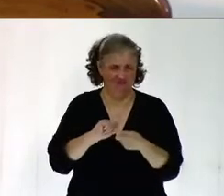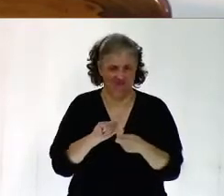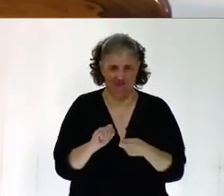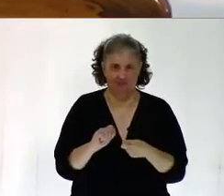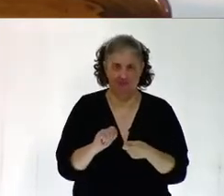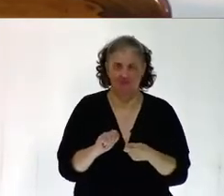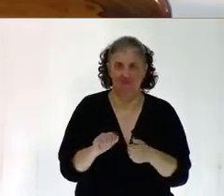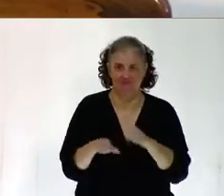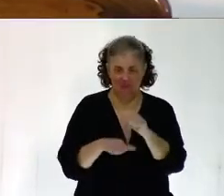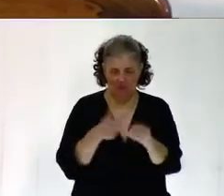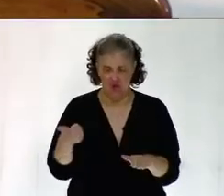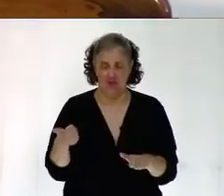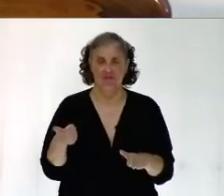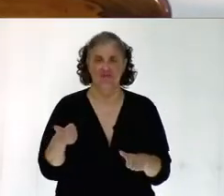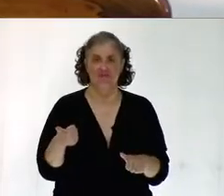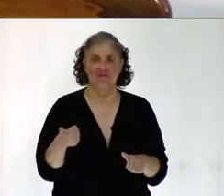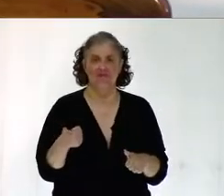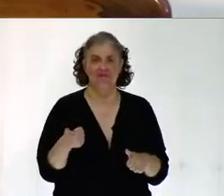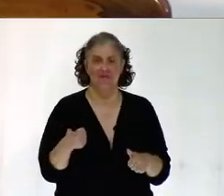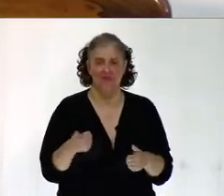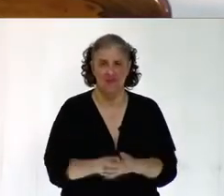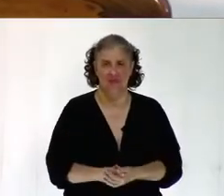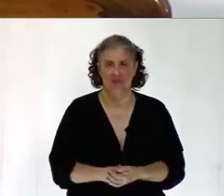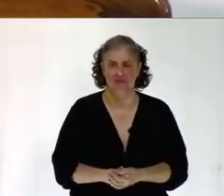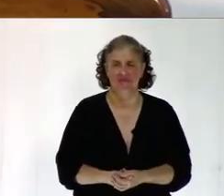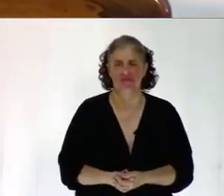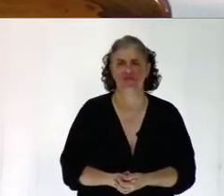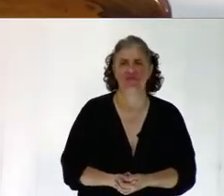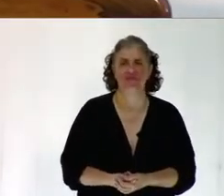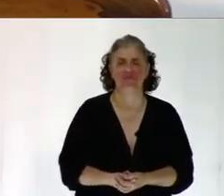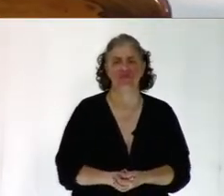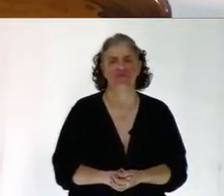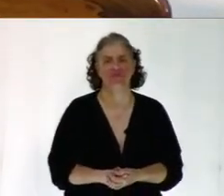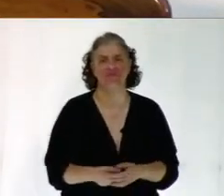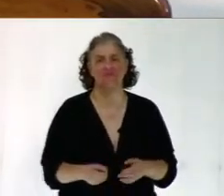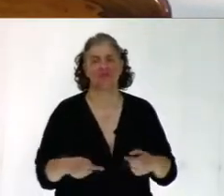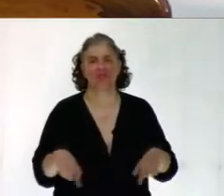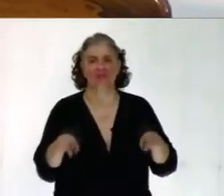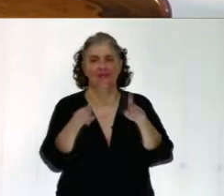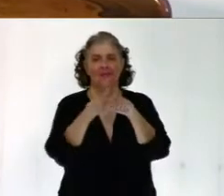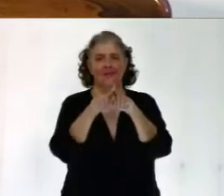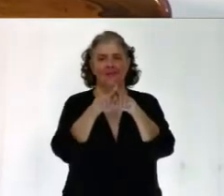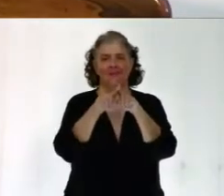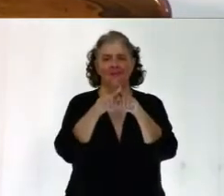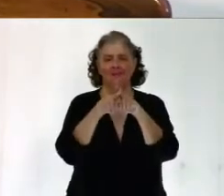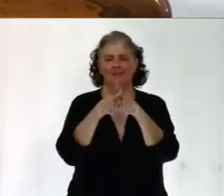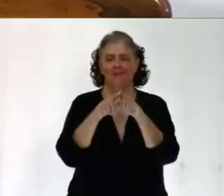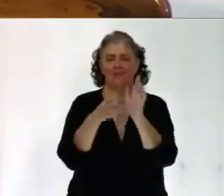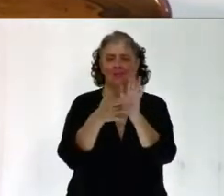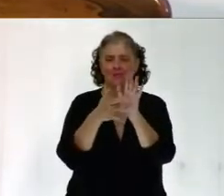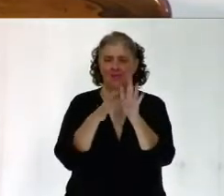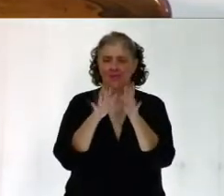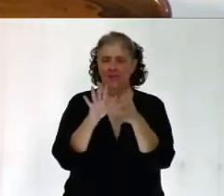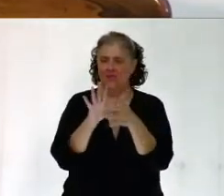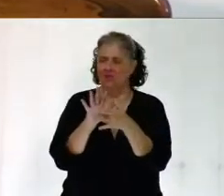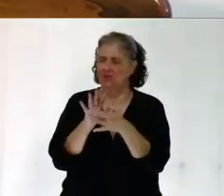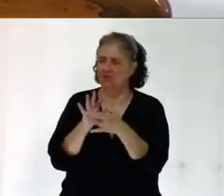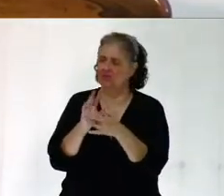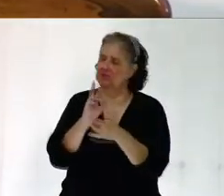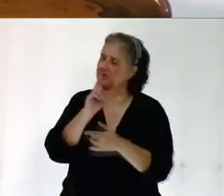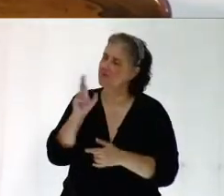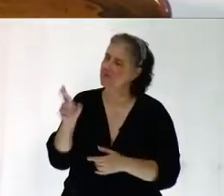não diz bom dia então jesus a responde a ele